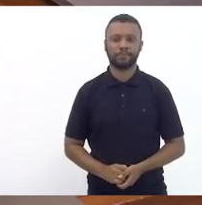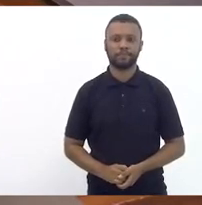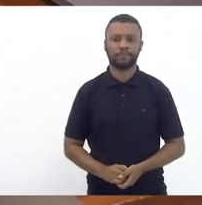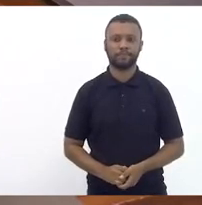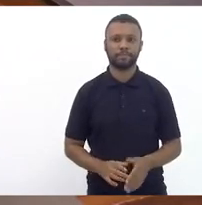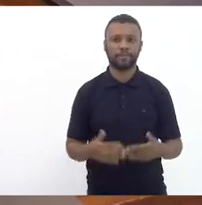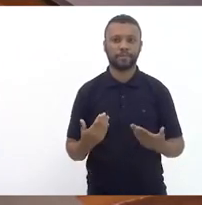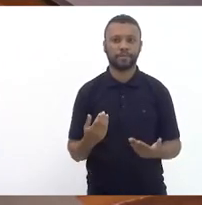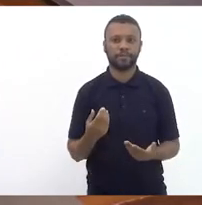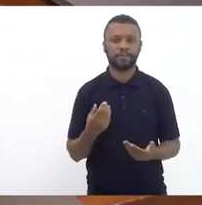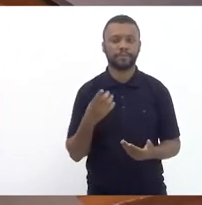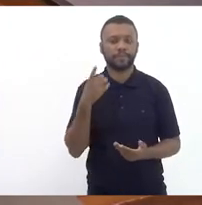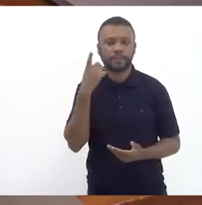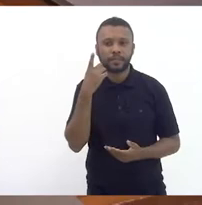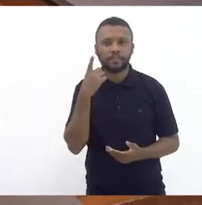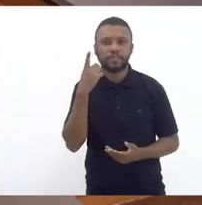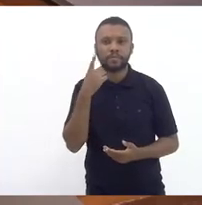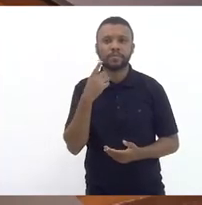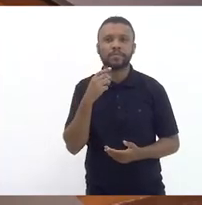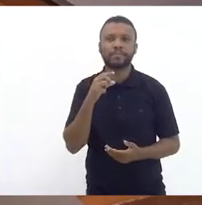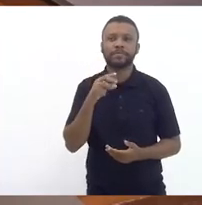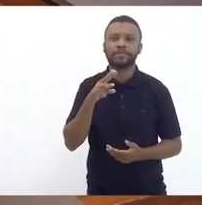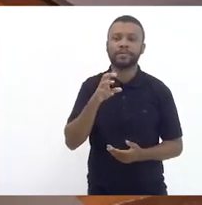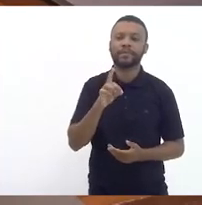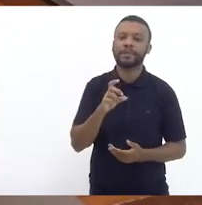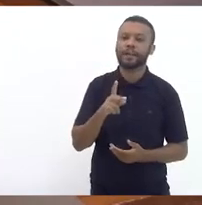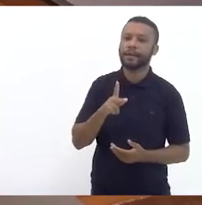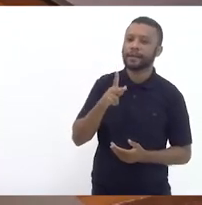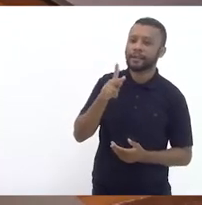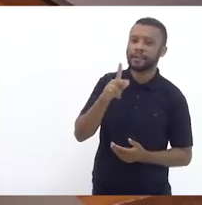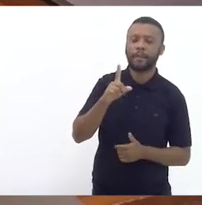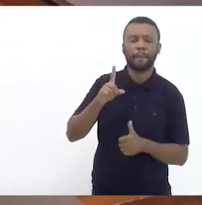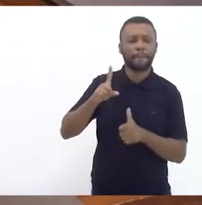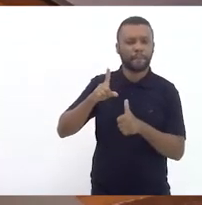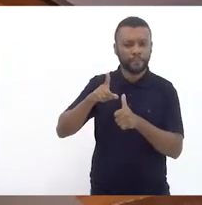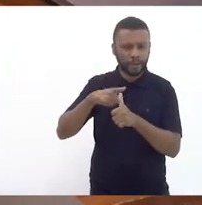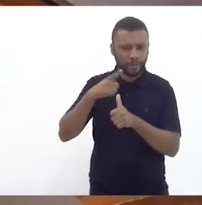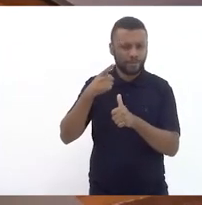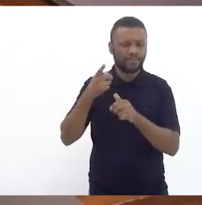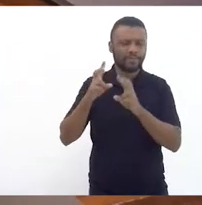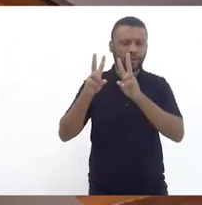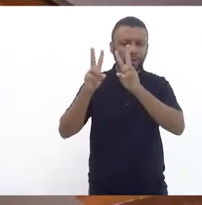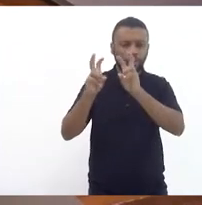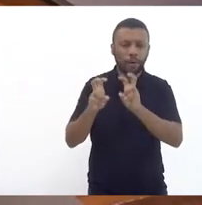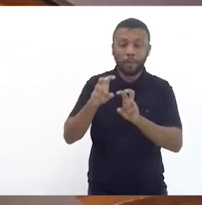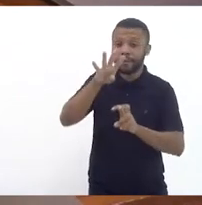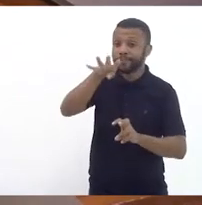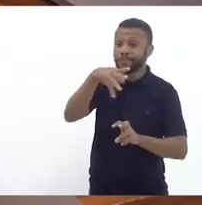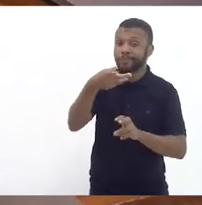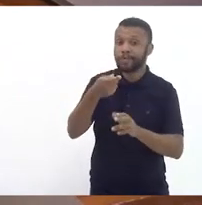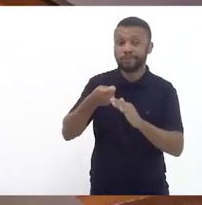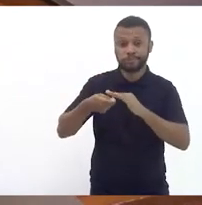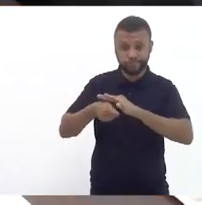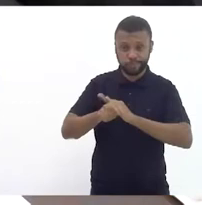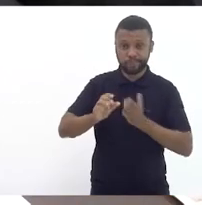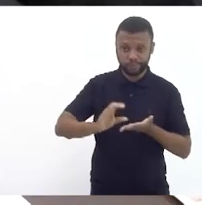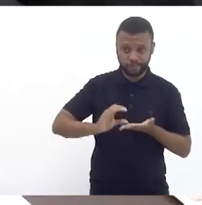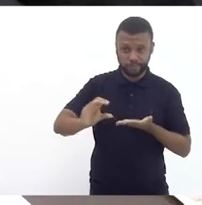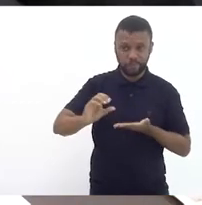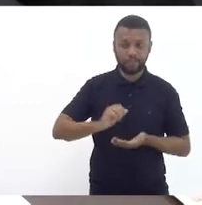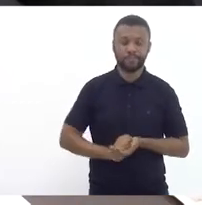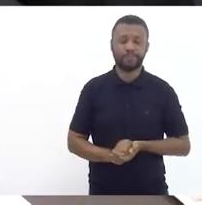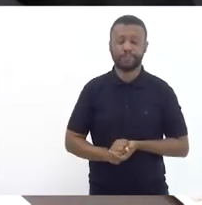deputado Valdec, em relação aos investimentos, que eu acho que foi o primeiro questionamento Exatamente. Do senhor, né? Isso. O nono